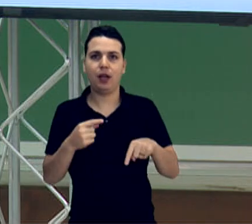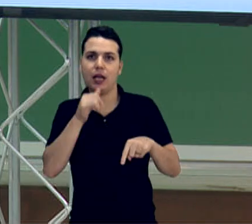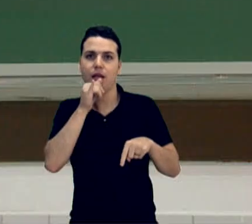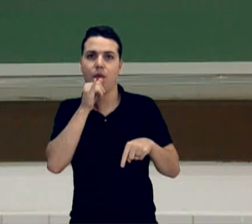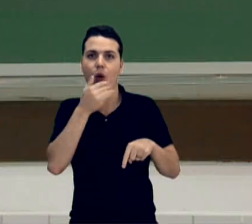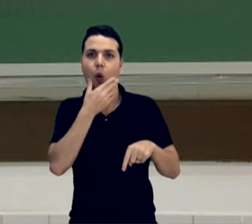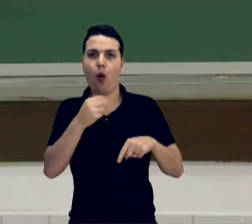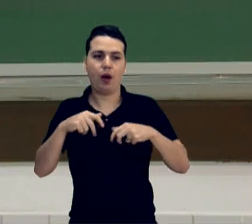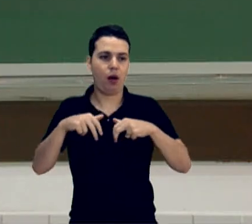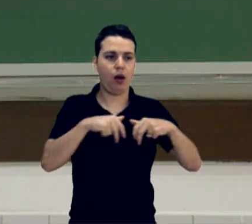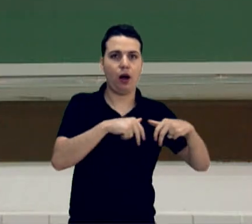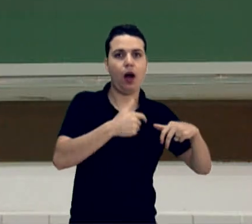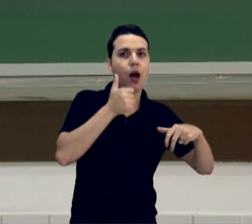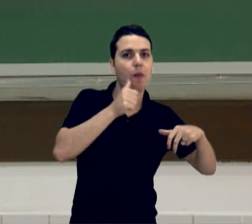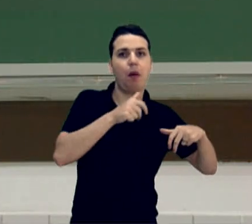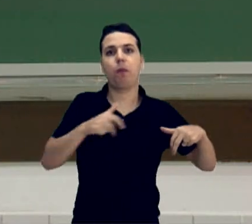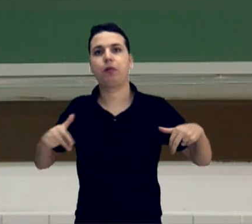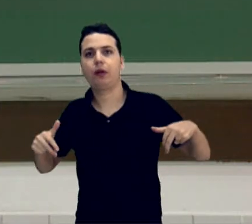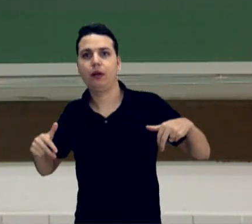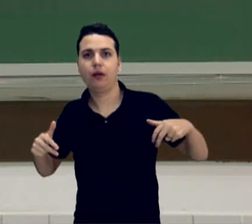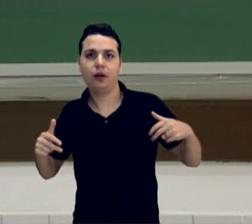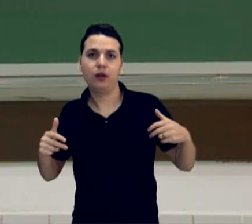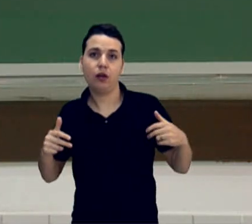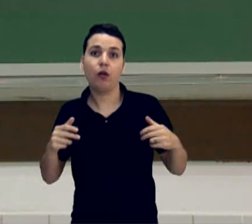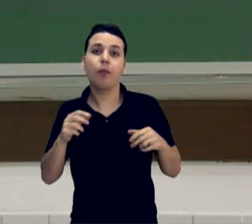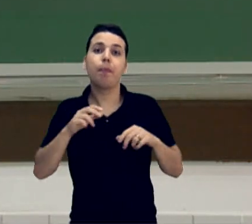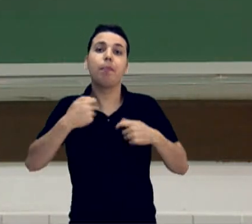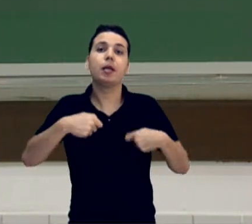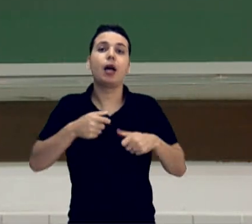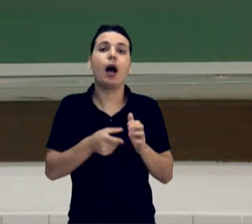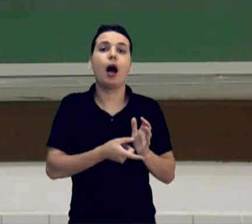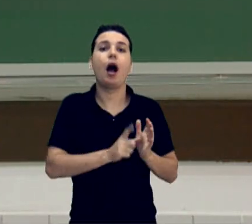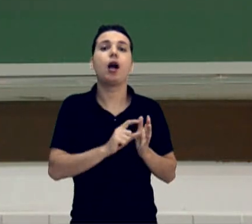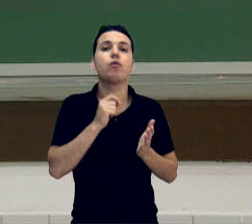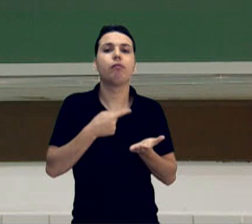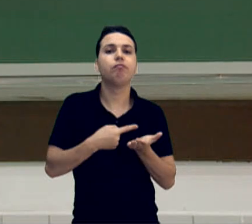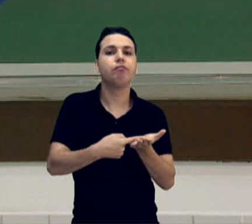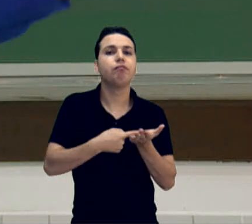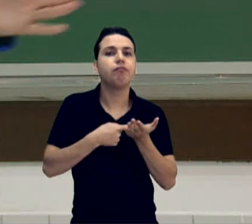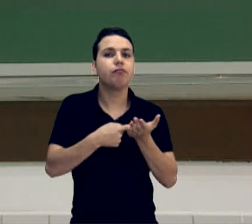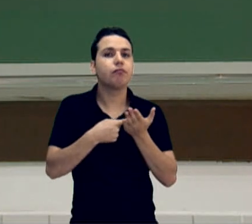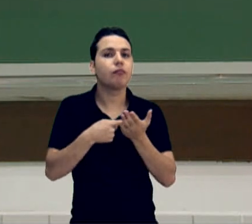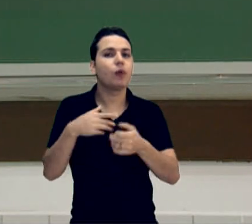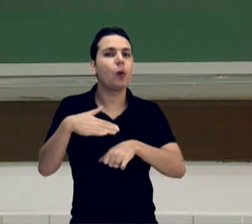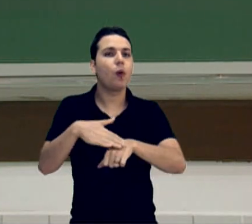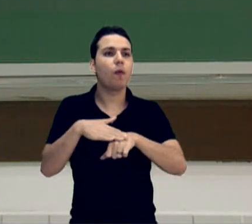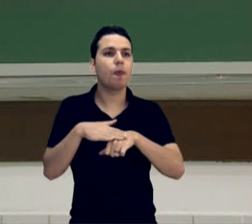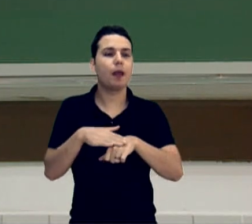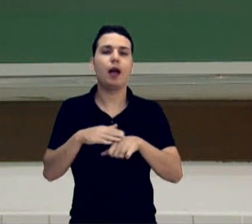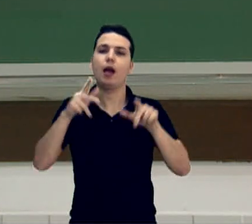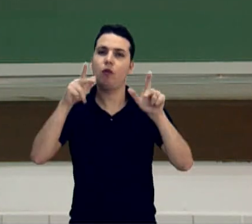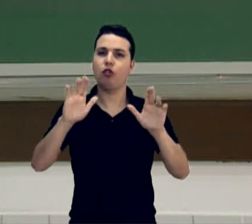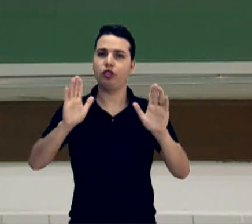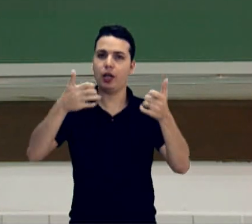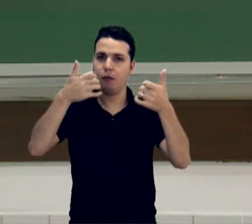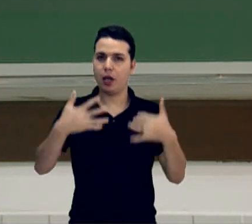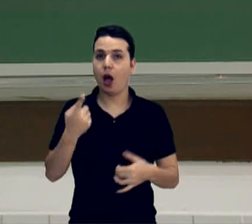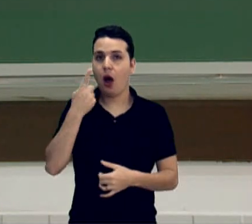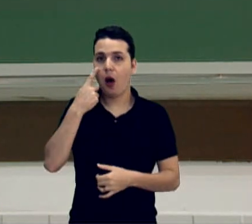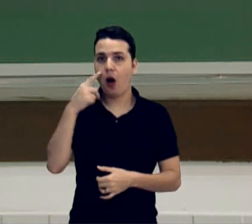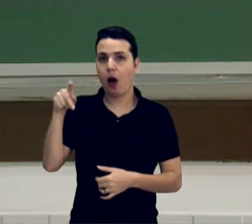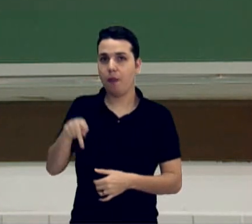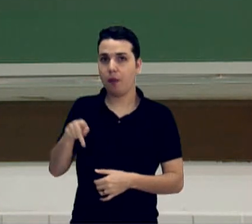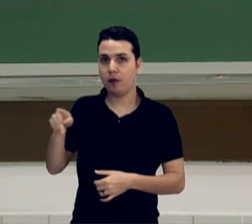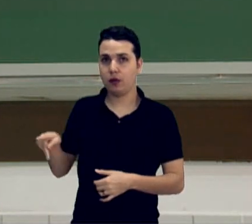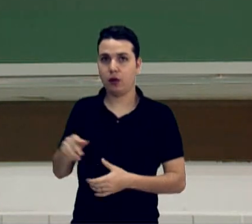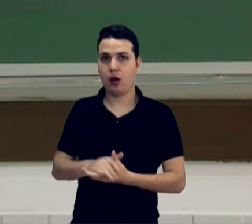outro, né? O rapaz vai para um lado, a moça vai para o outro. O que a gente faz? Uma combinaçãozinha, e aí, como eu já falei para vocês, na dança de salão, o